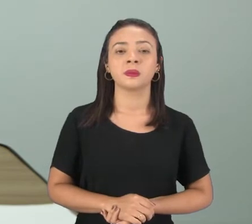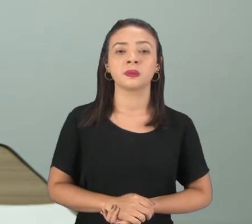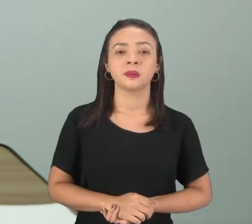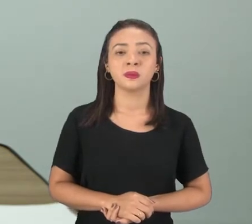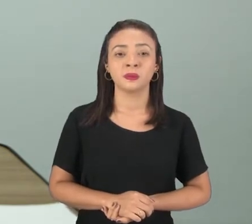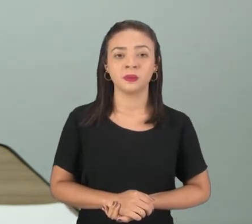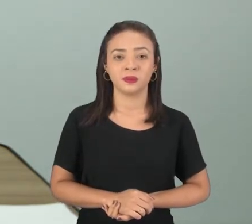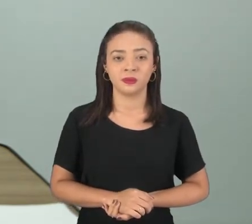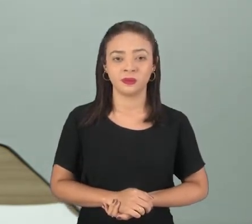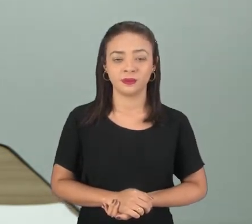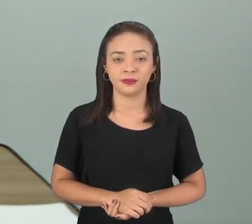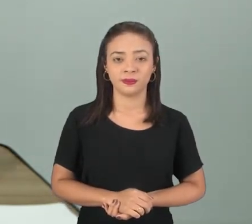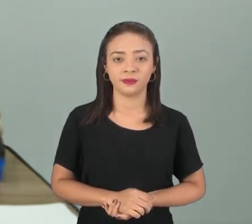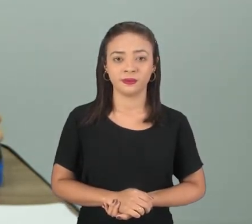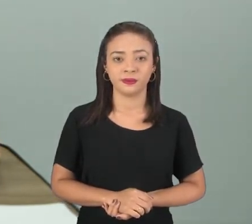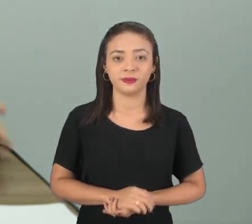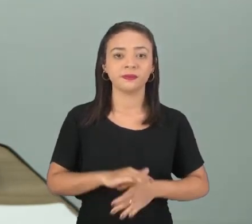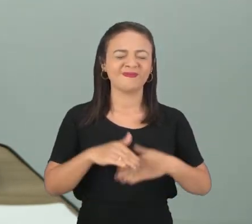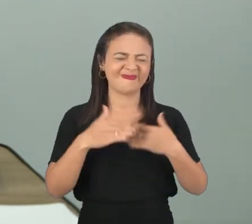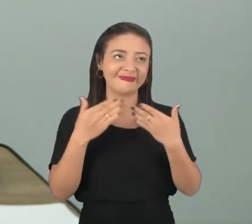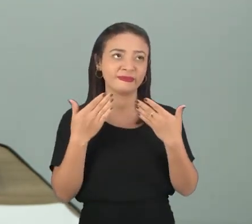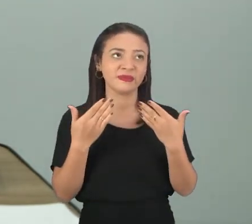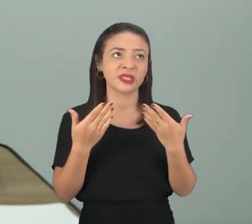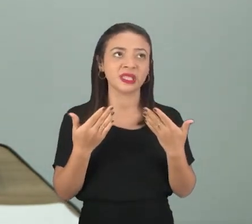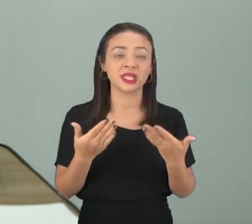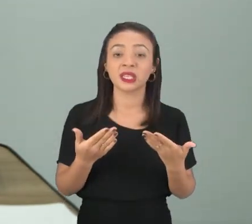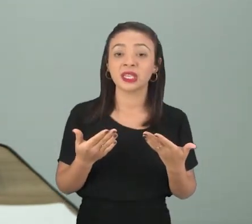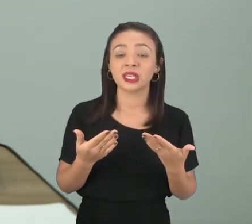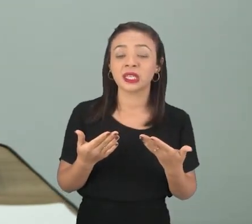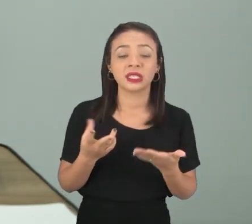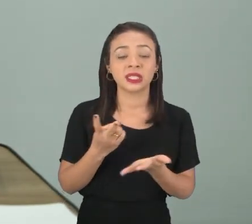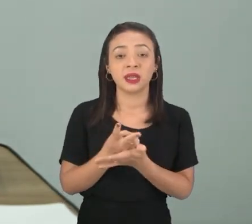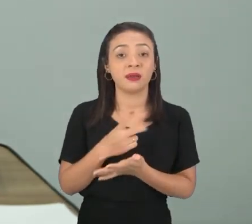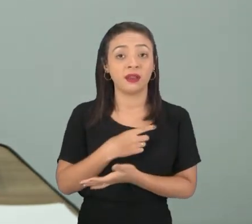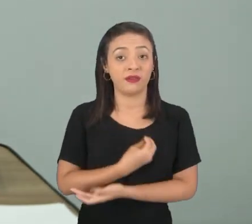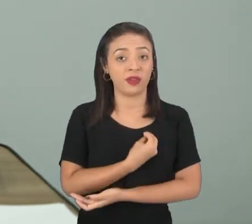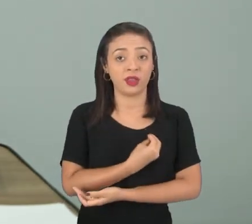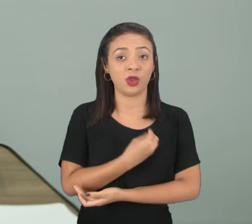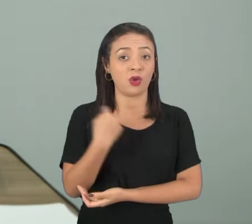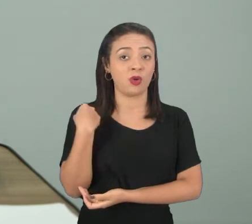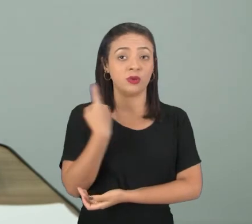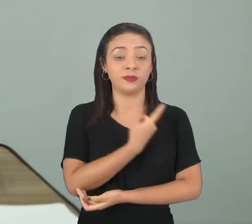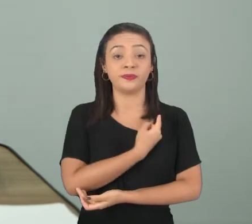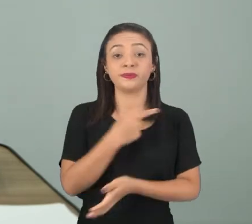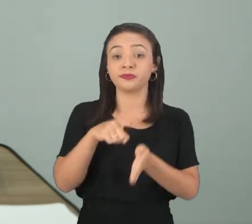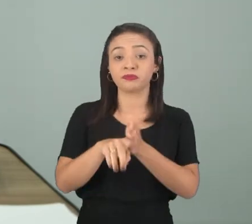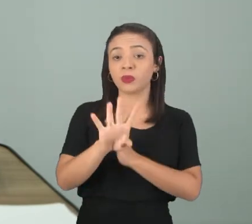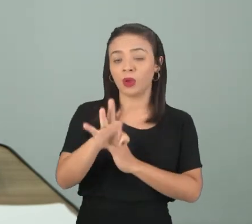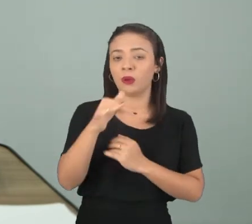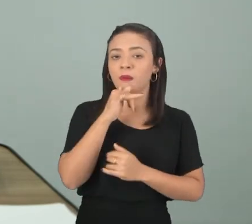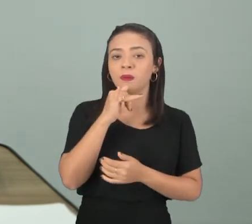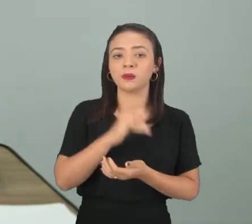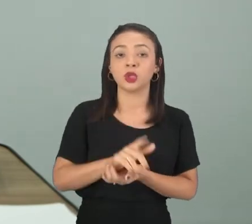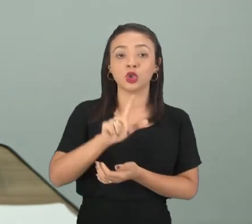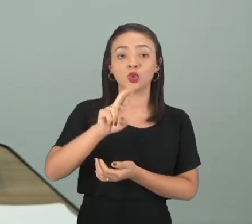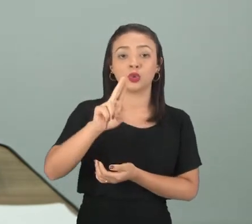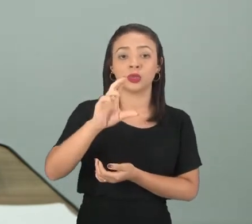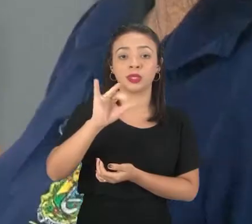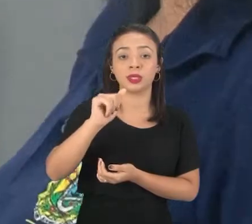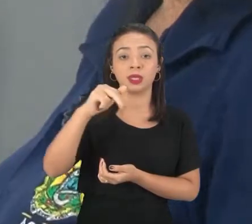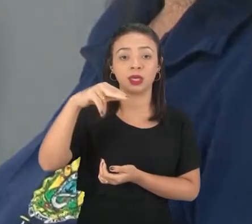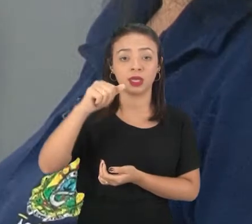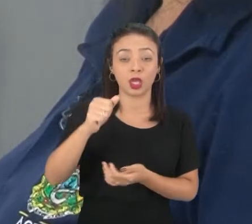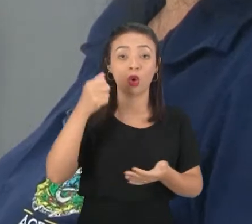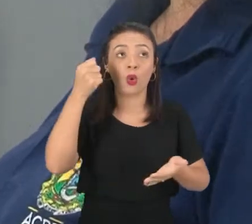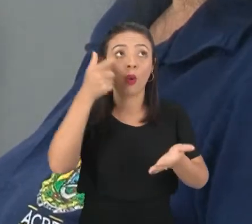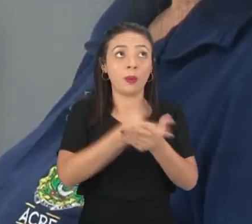E essas situações elas são comuns no nosso dia a dia como a gente veio aqui na quarta o por exemplo Luciana comprou